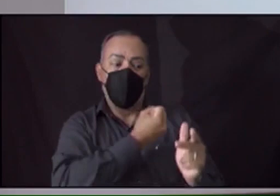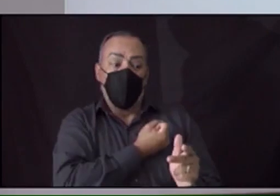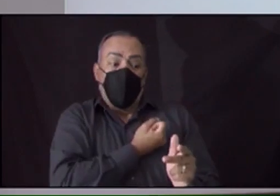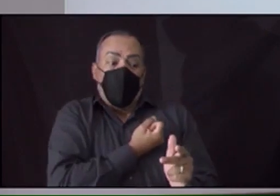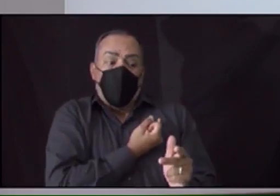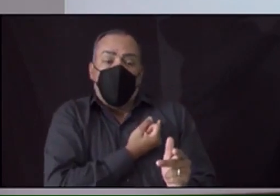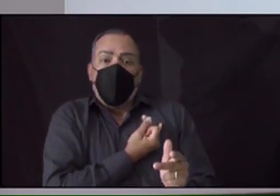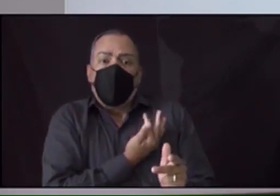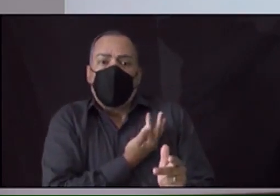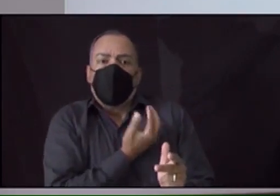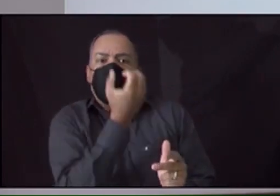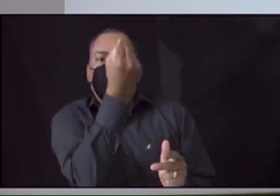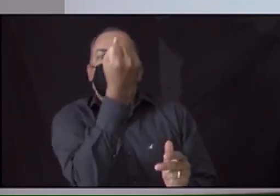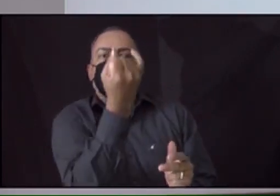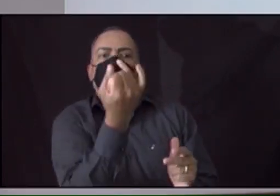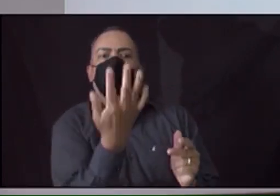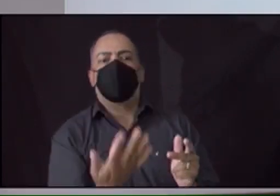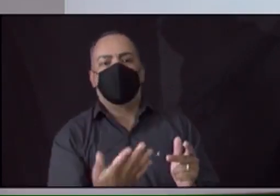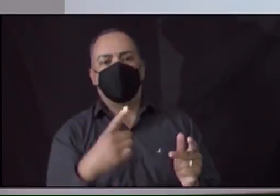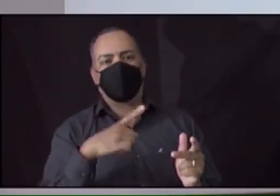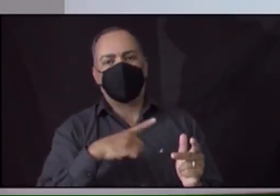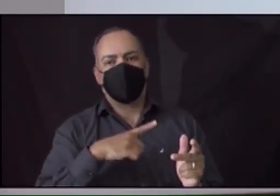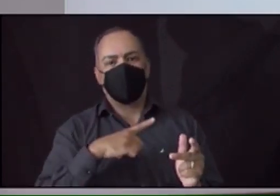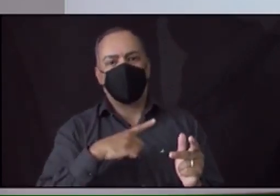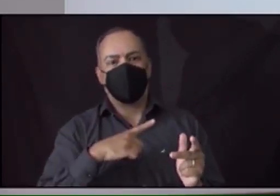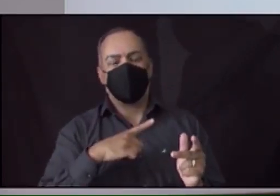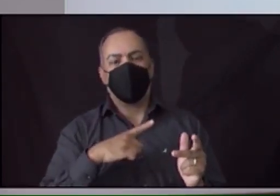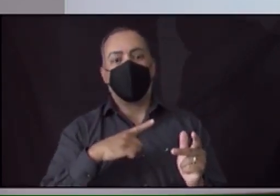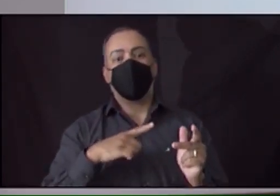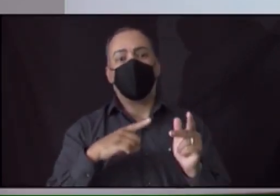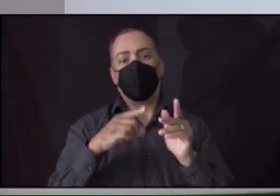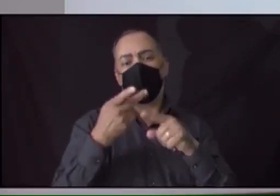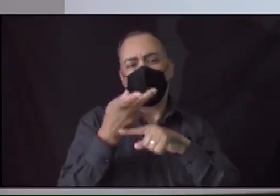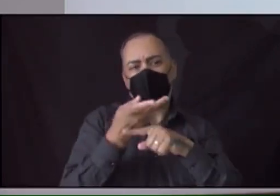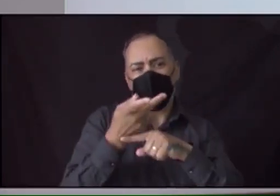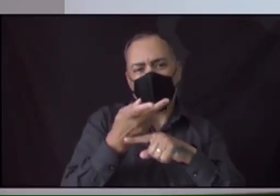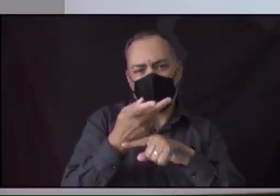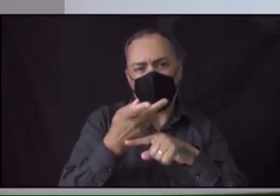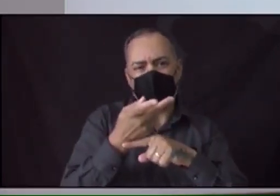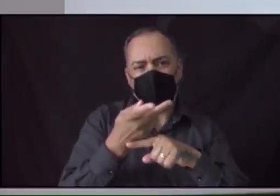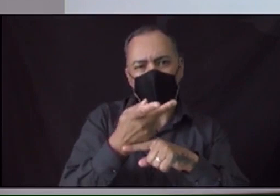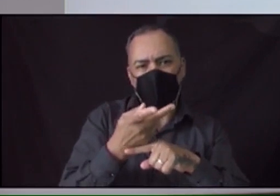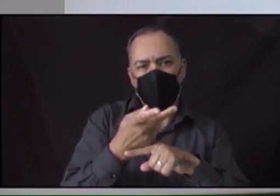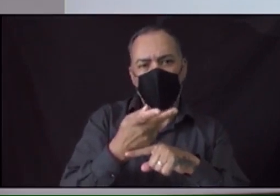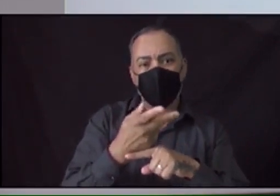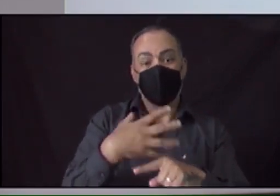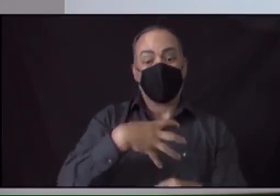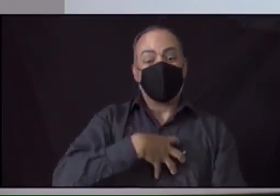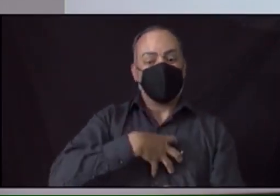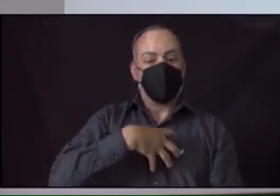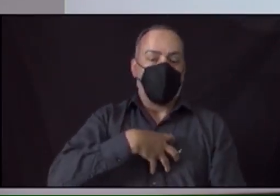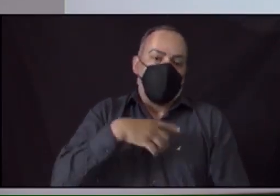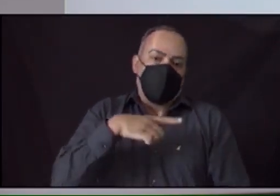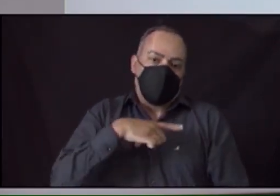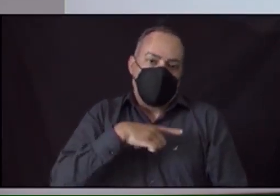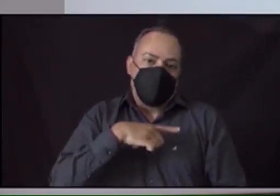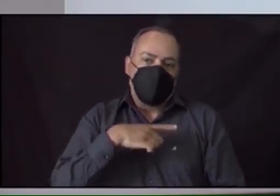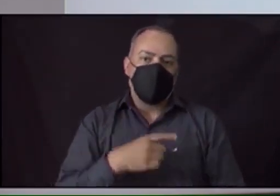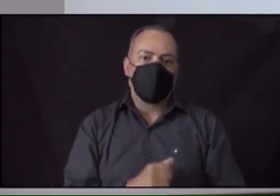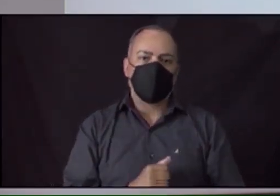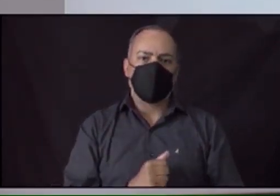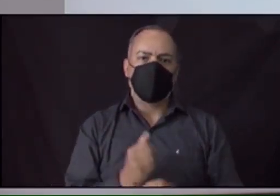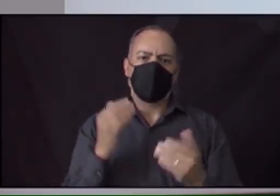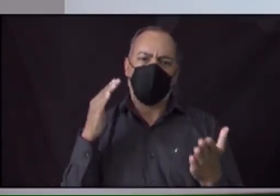É o paciente que procura o atendimento e ele é notificado com sintoma suspeito de Covid. Então, dos